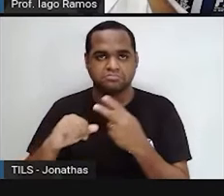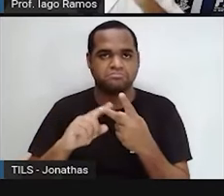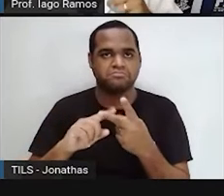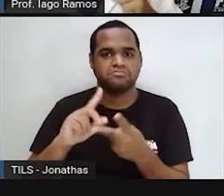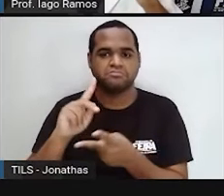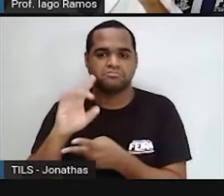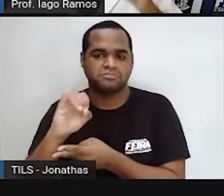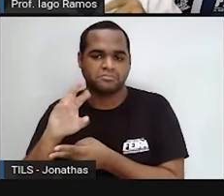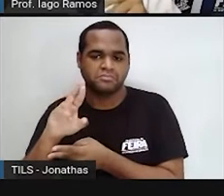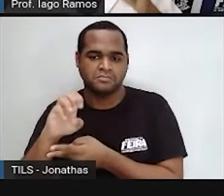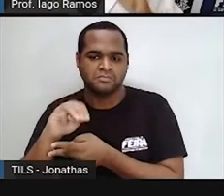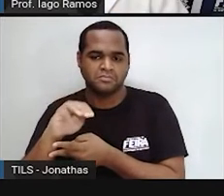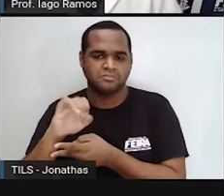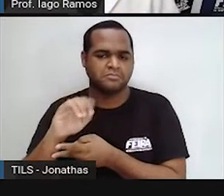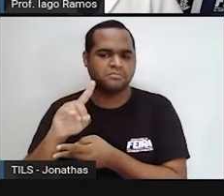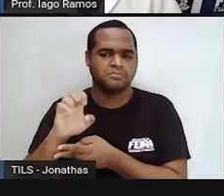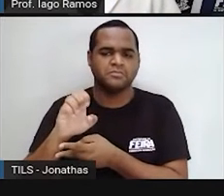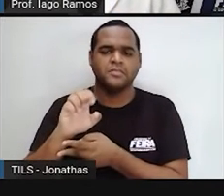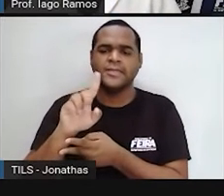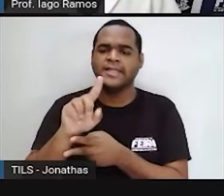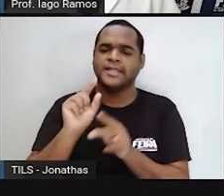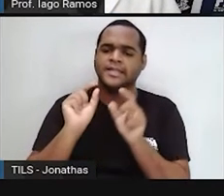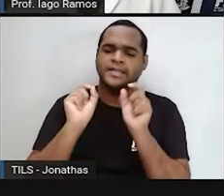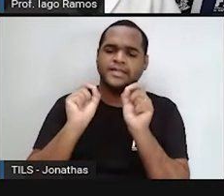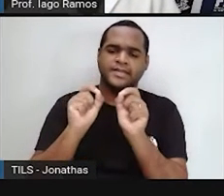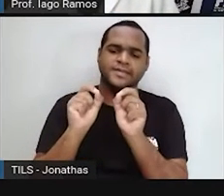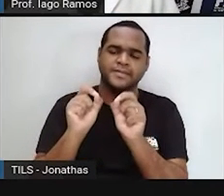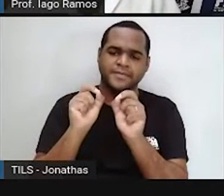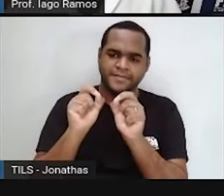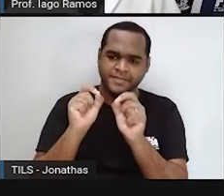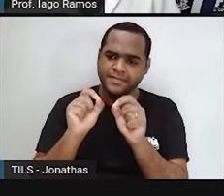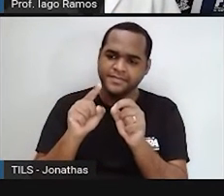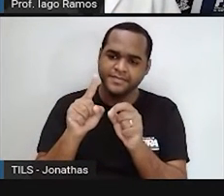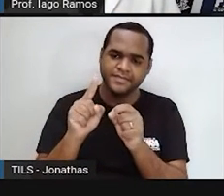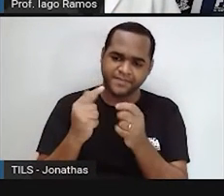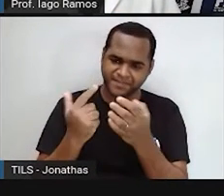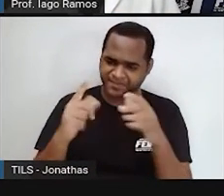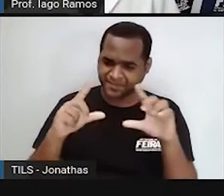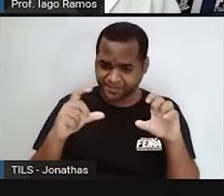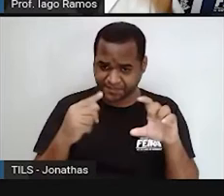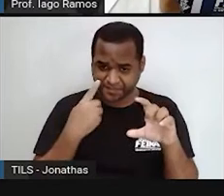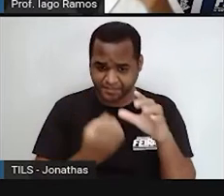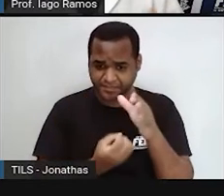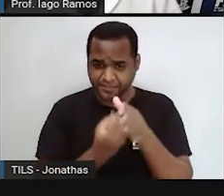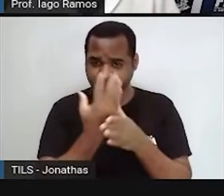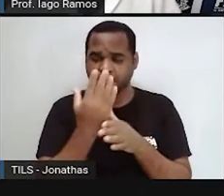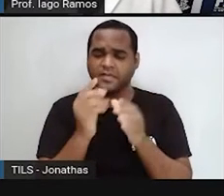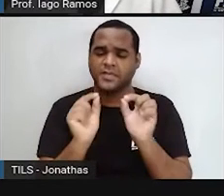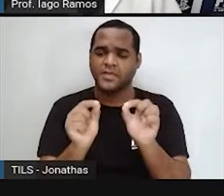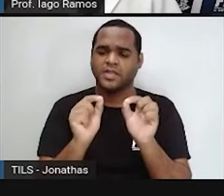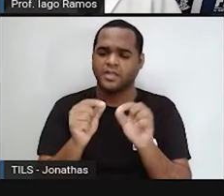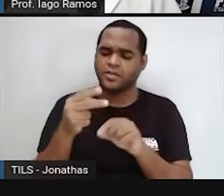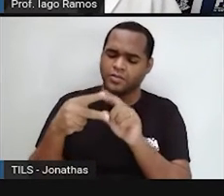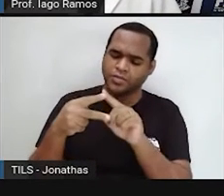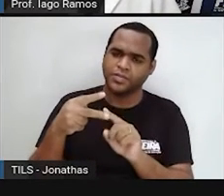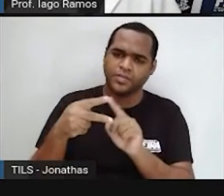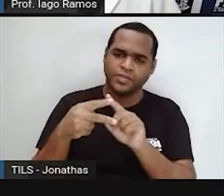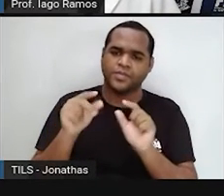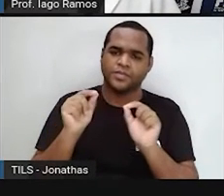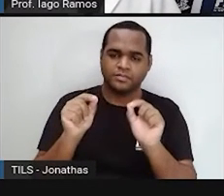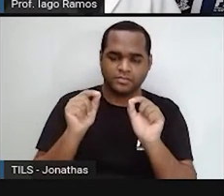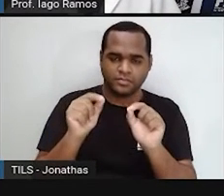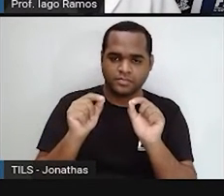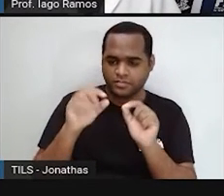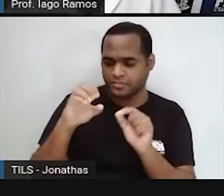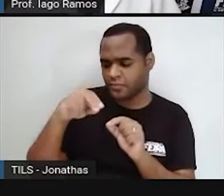Então esse daí que está aparecendo essa imagem que está aparecendo aí qual é dos dois cone